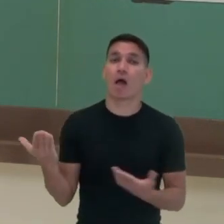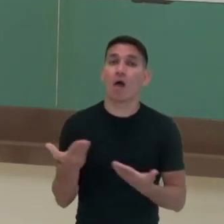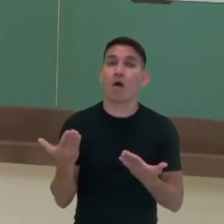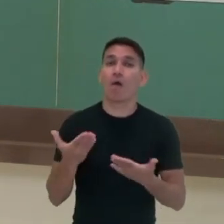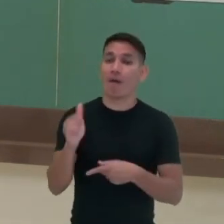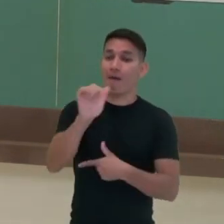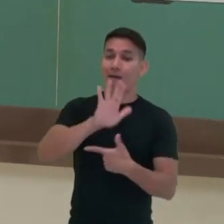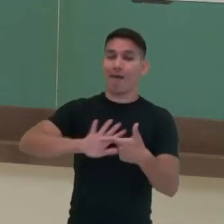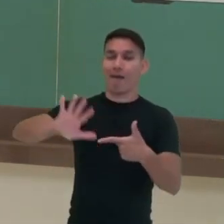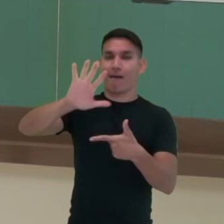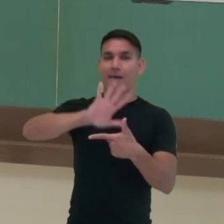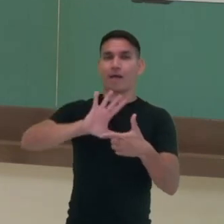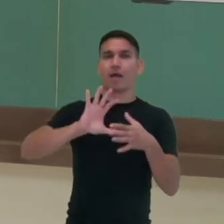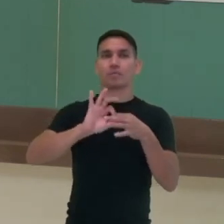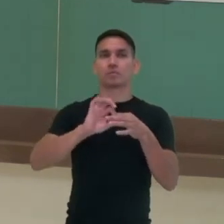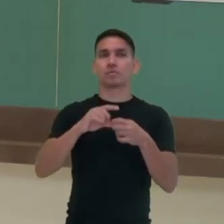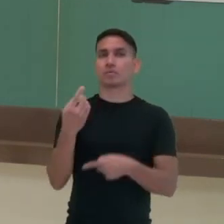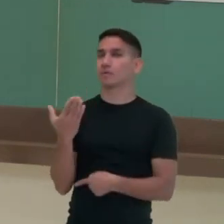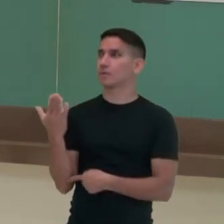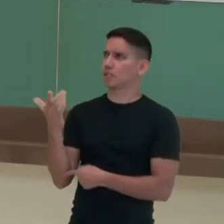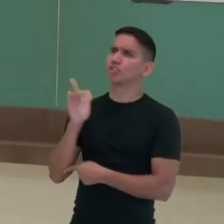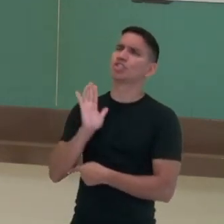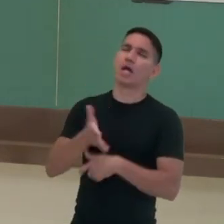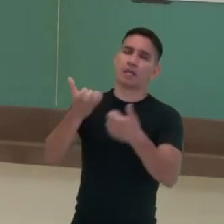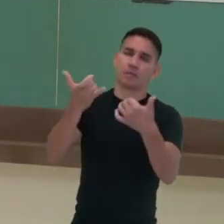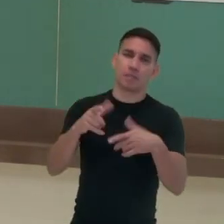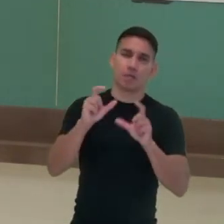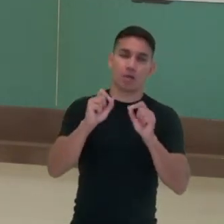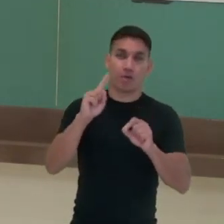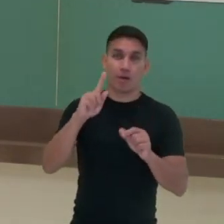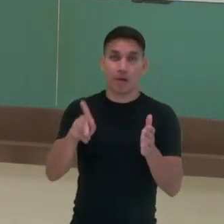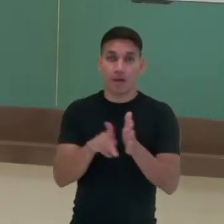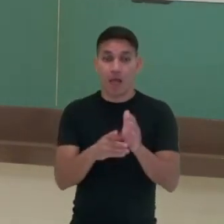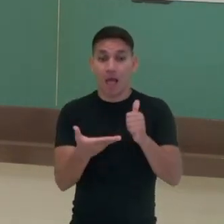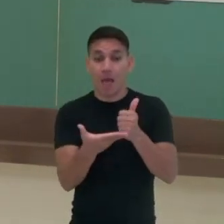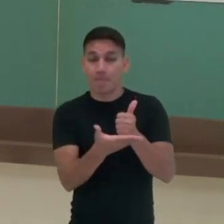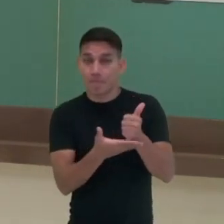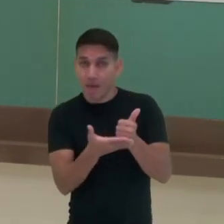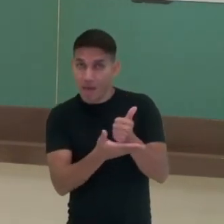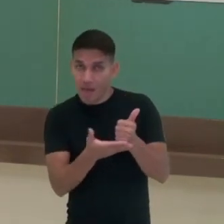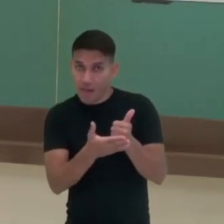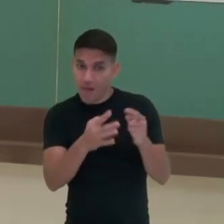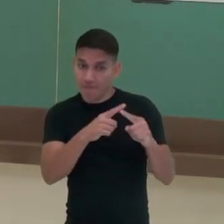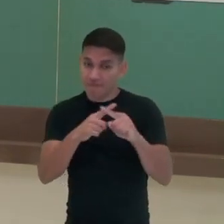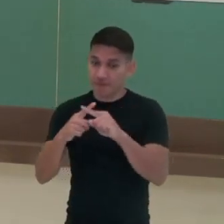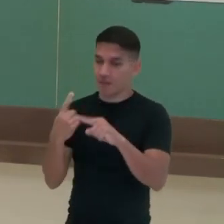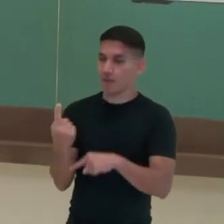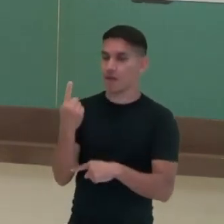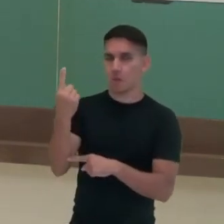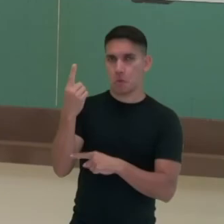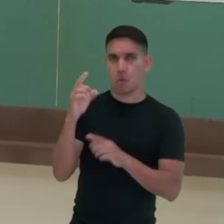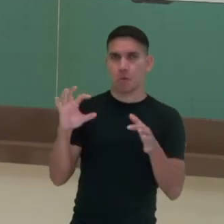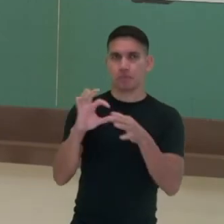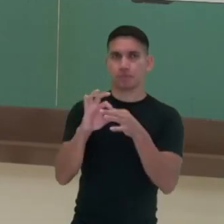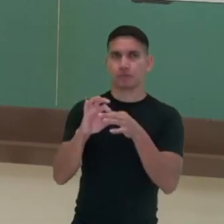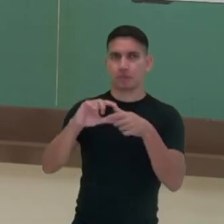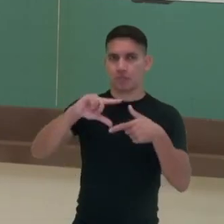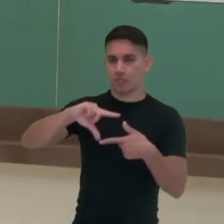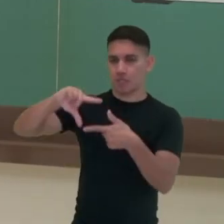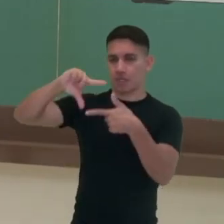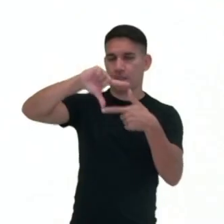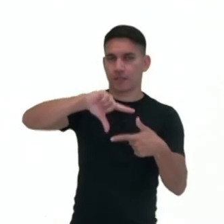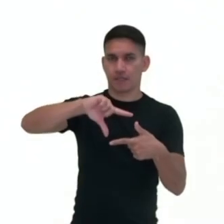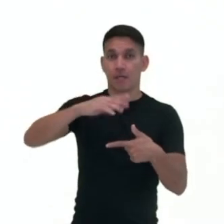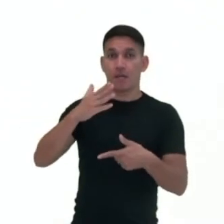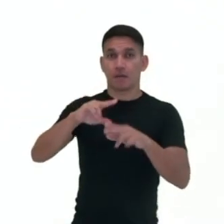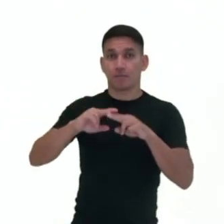né? Então, a área, eu já falei para vocês, é o valor da base que multiplica a altura desse retângulo aqui. Então,